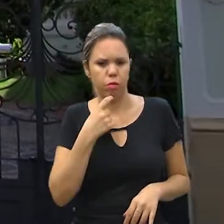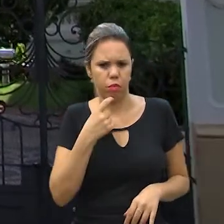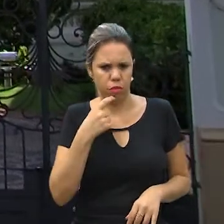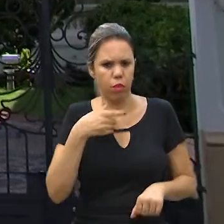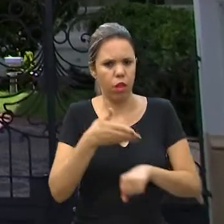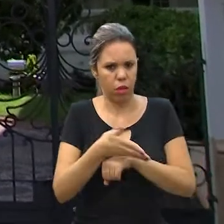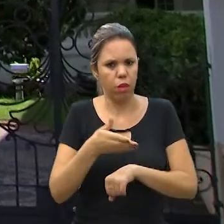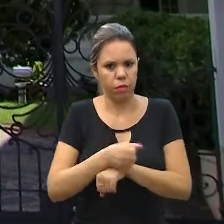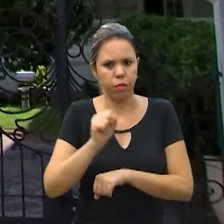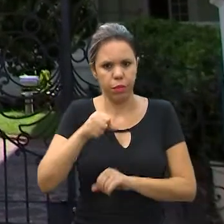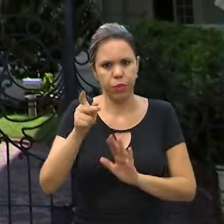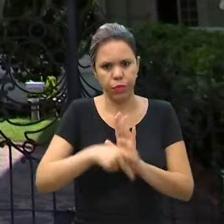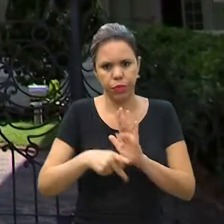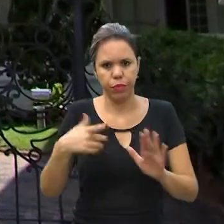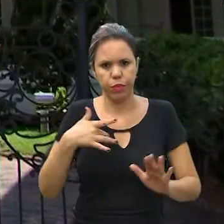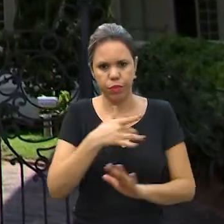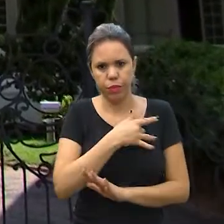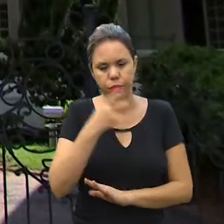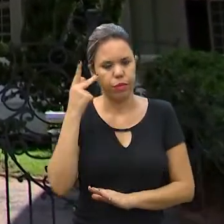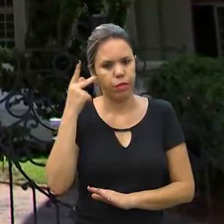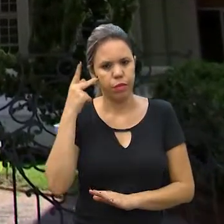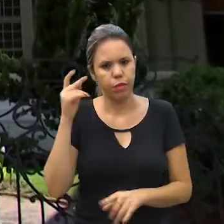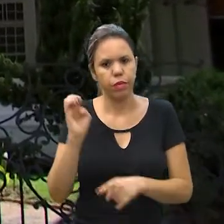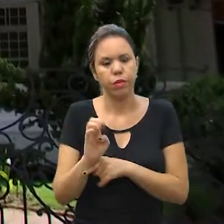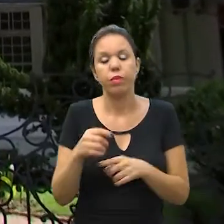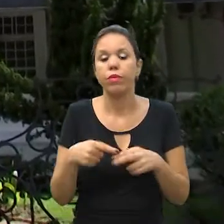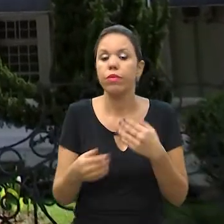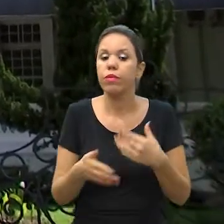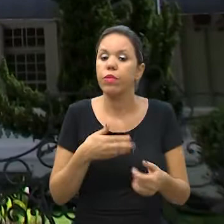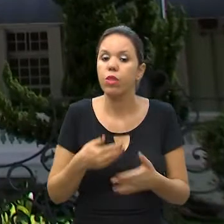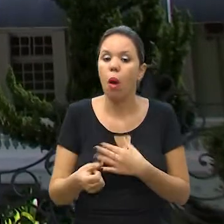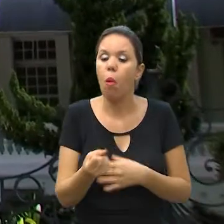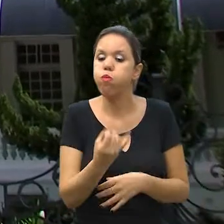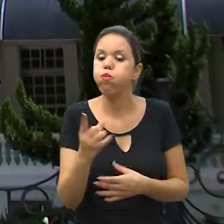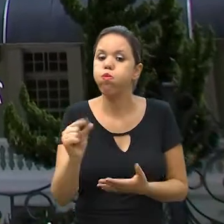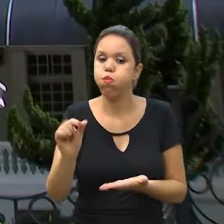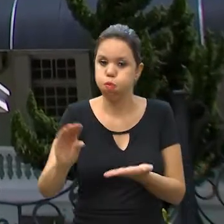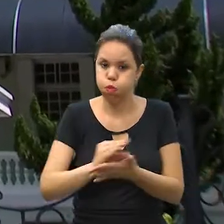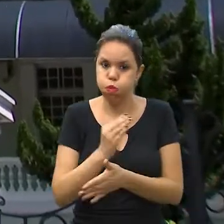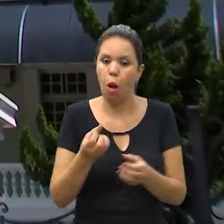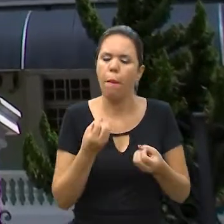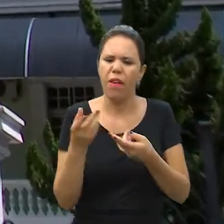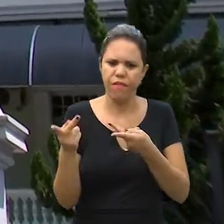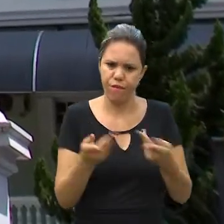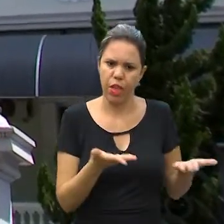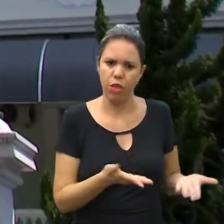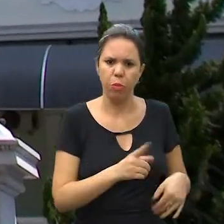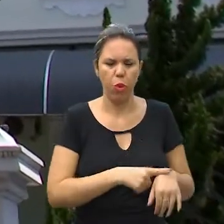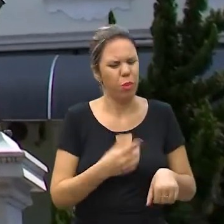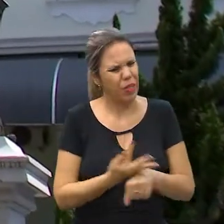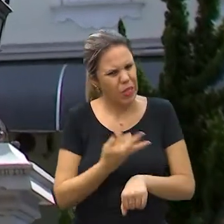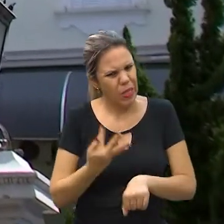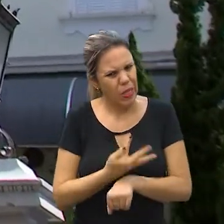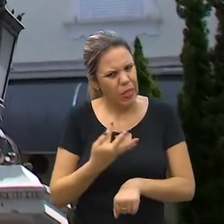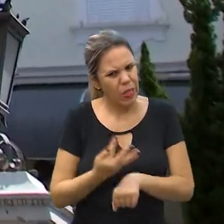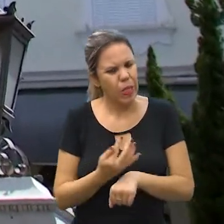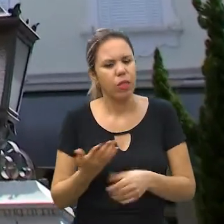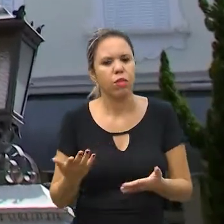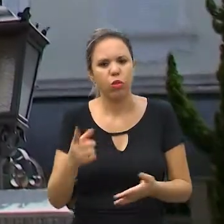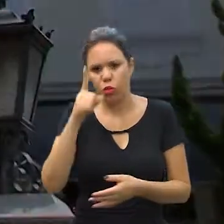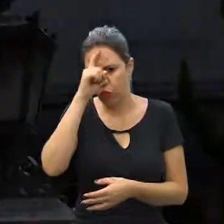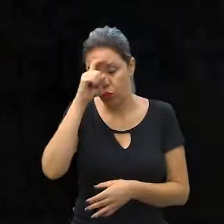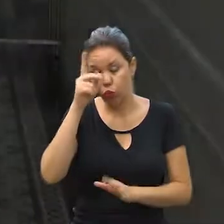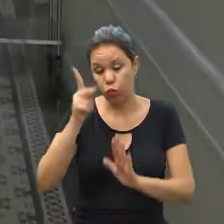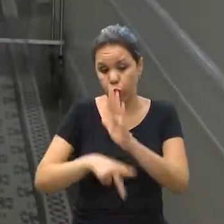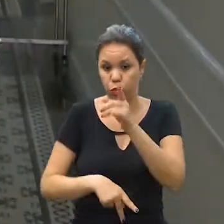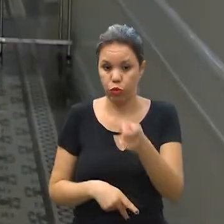assim, participa do Projeto Saúde São Paulo, porque qualquer quantia é bem-vinda neste momento para a